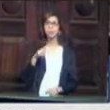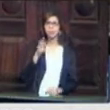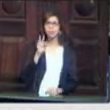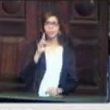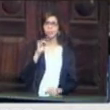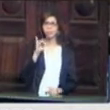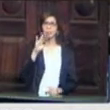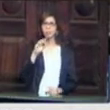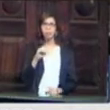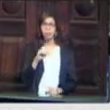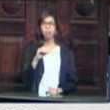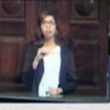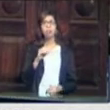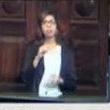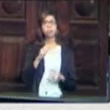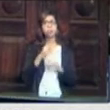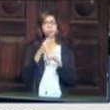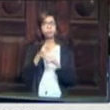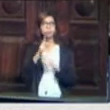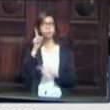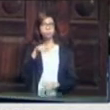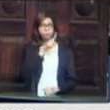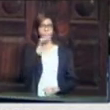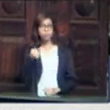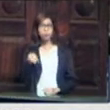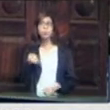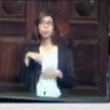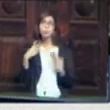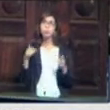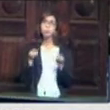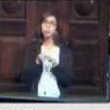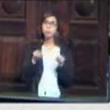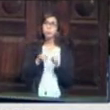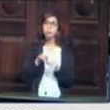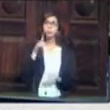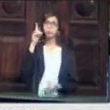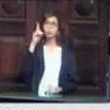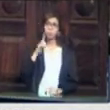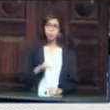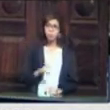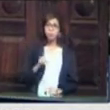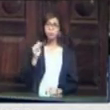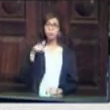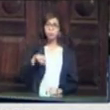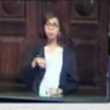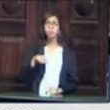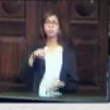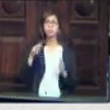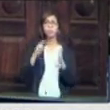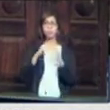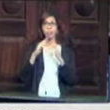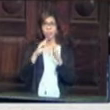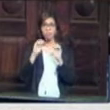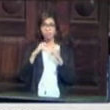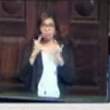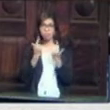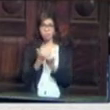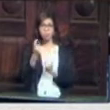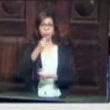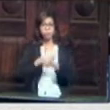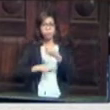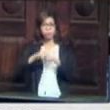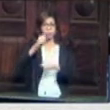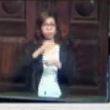então de um direito regularmente autorizado por essa Casa em julho de 2014.